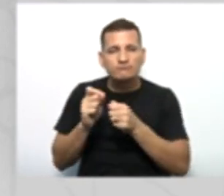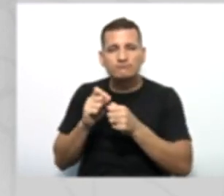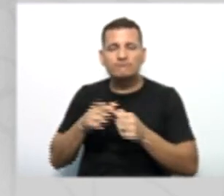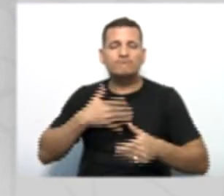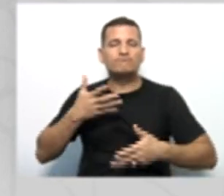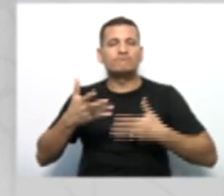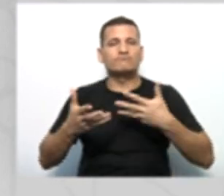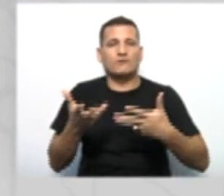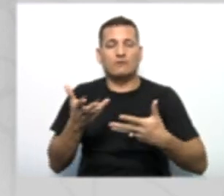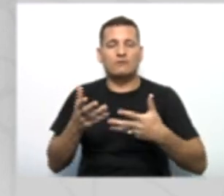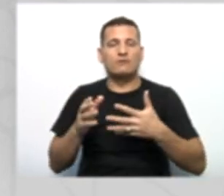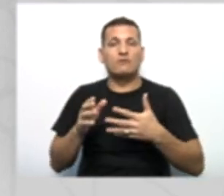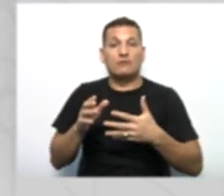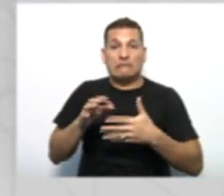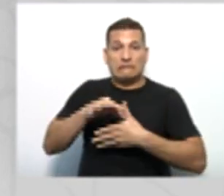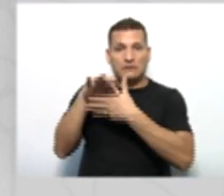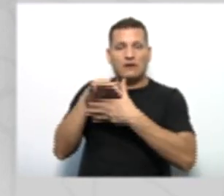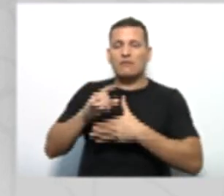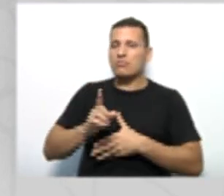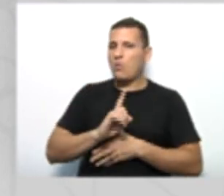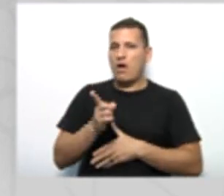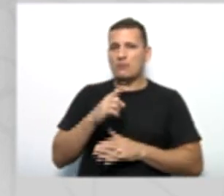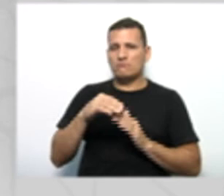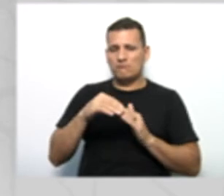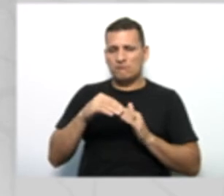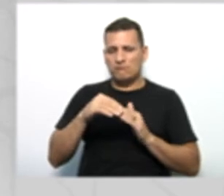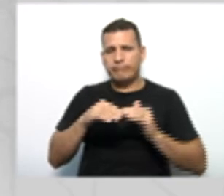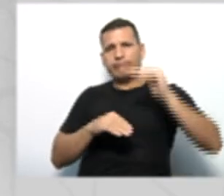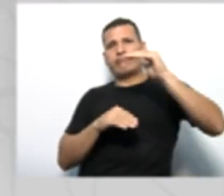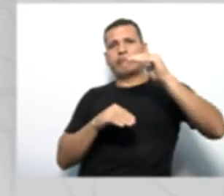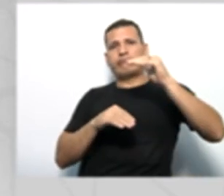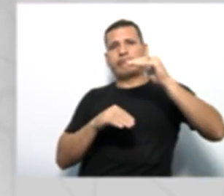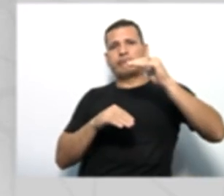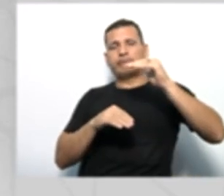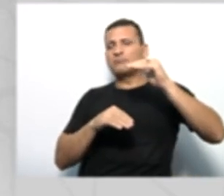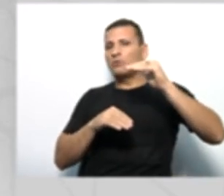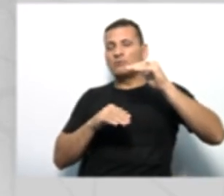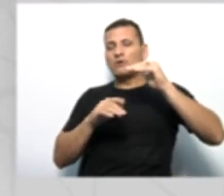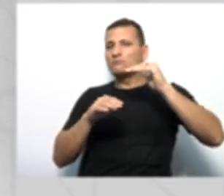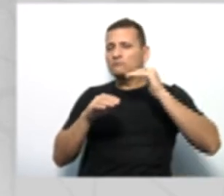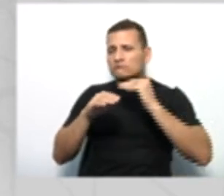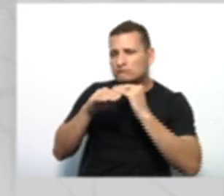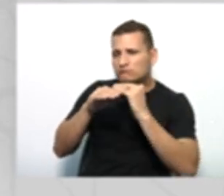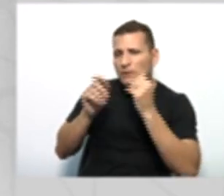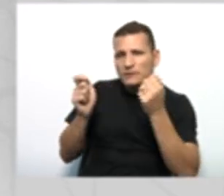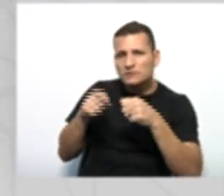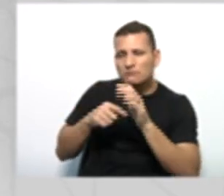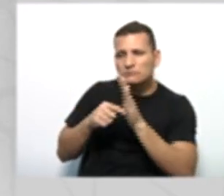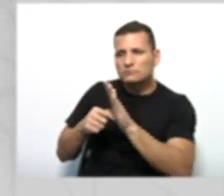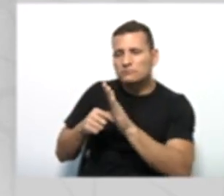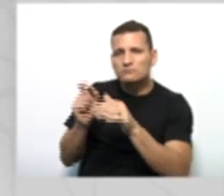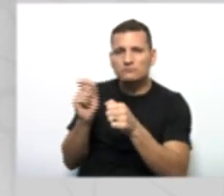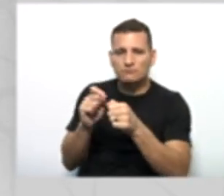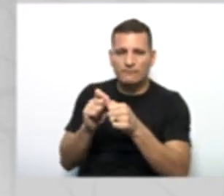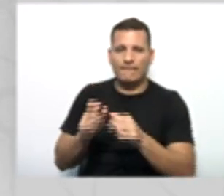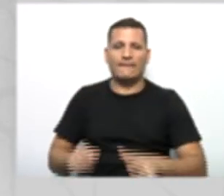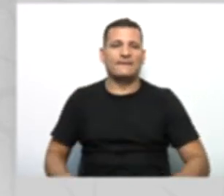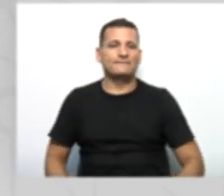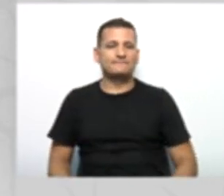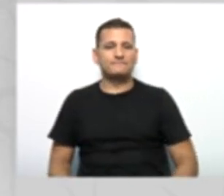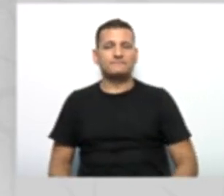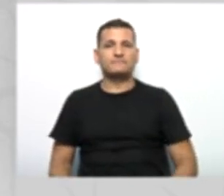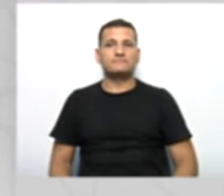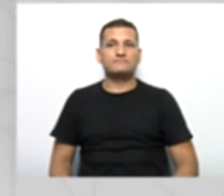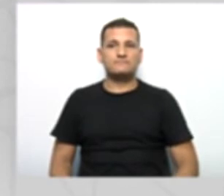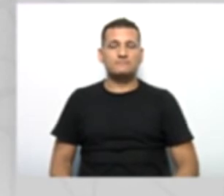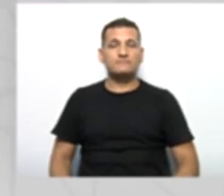estar superior ao outro, mas ter a capacidade de ajudar a fazer. E finalizando a nossa revisão,